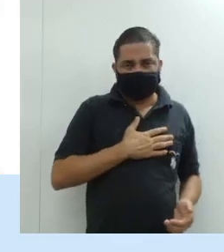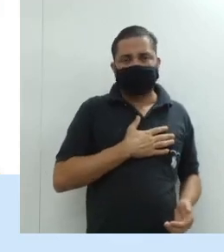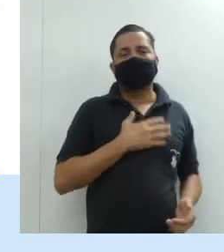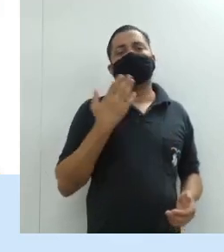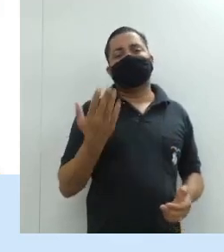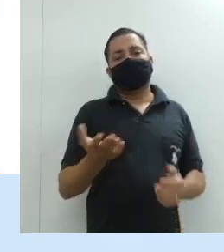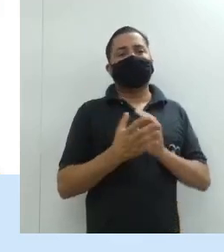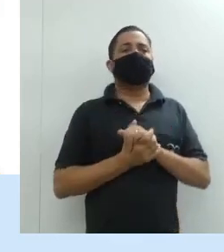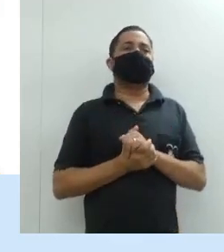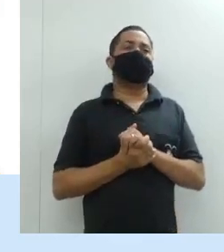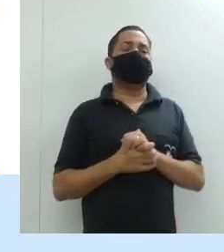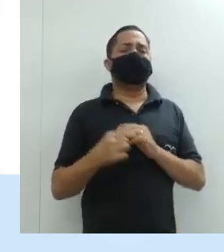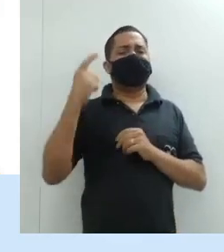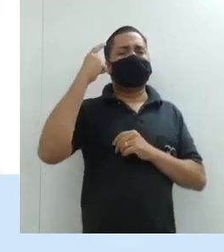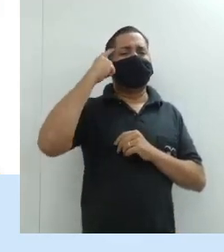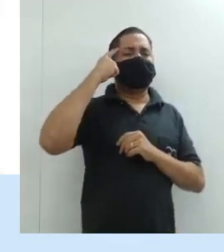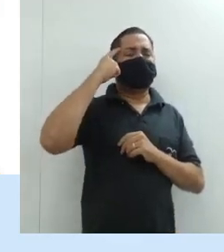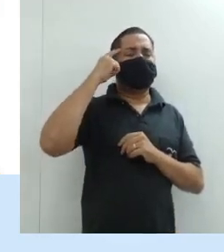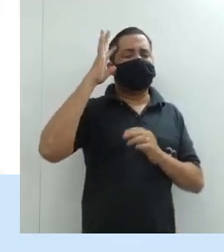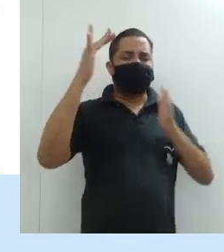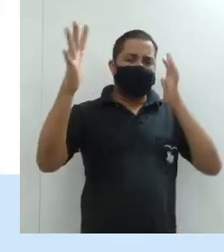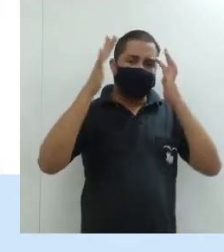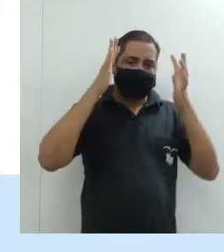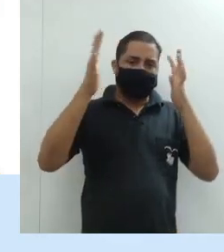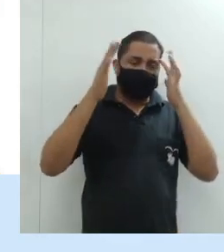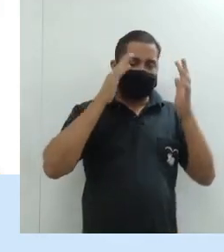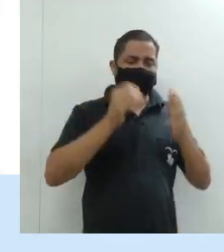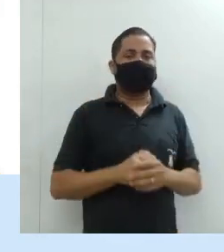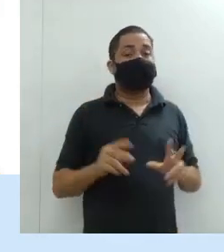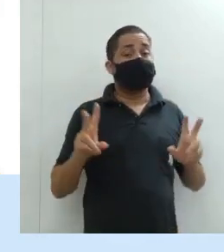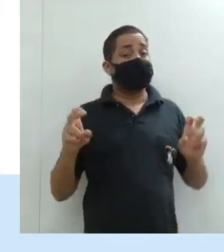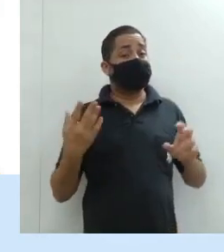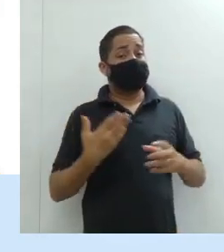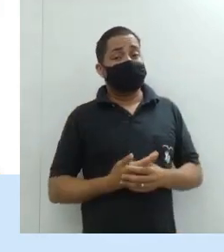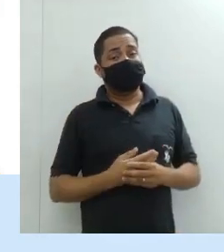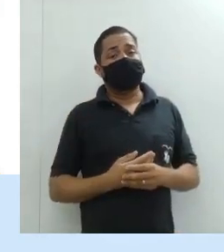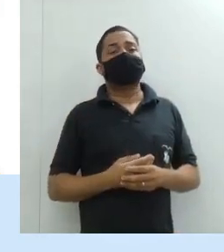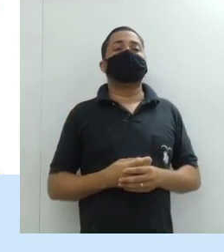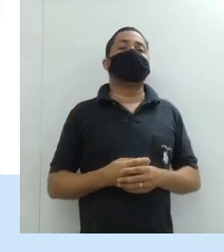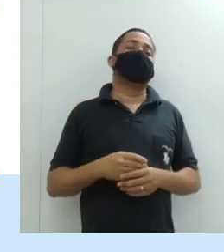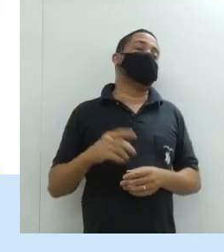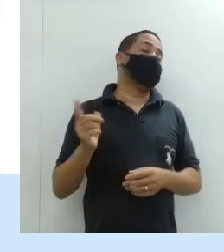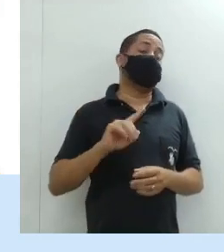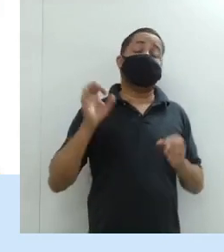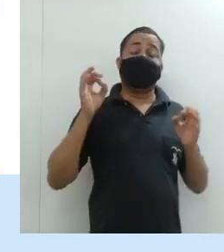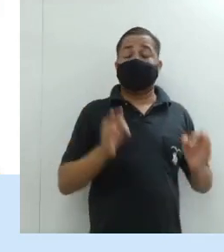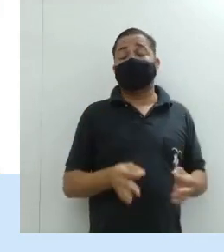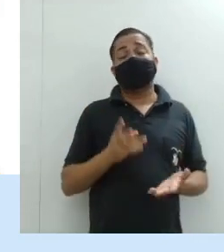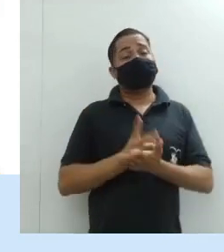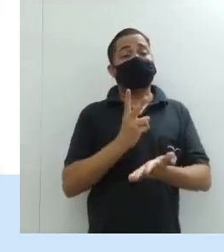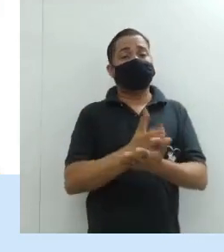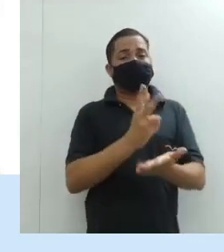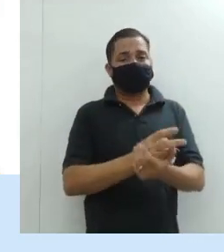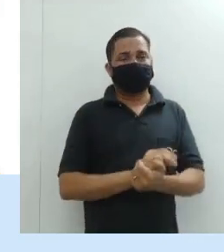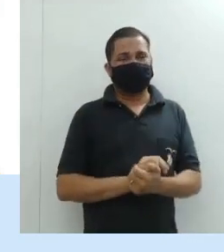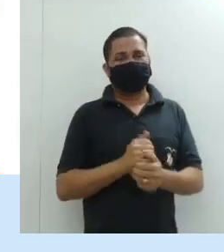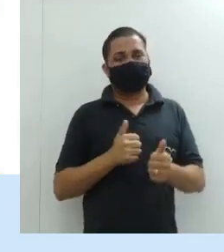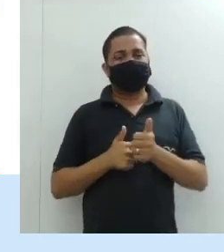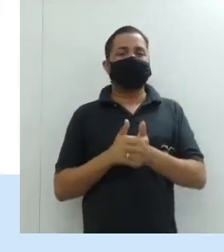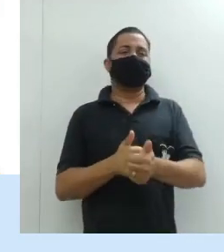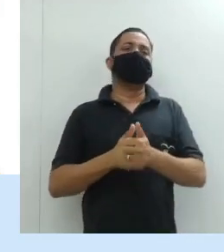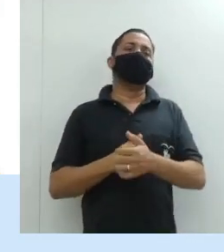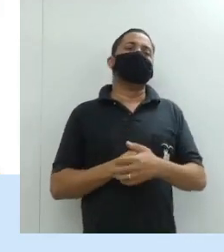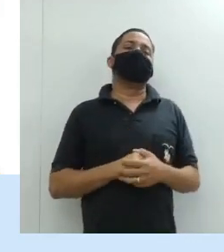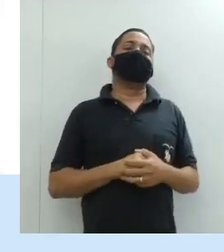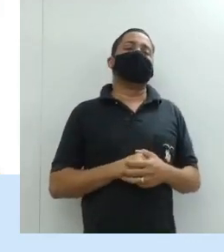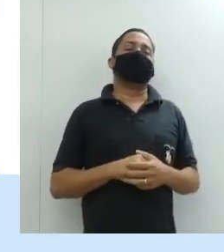nesse momento, pensassem, refletissem sobre isso. A incerteza constante que acompanha aquele